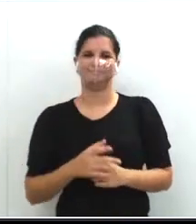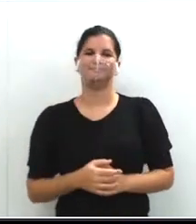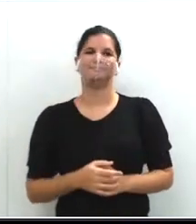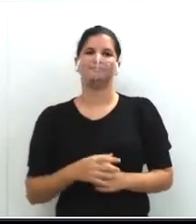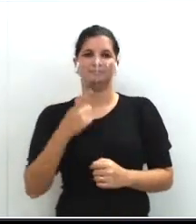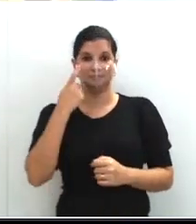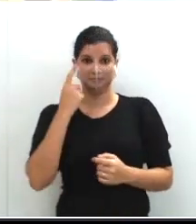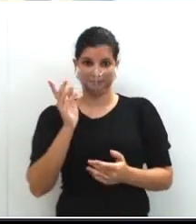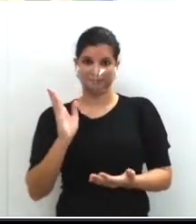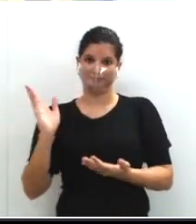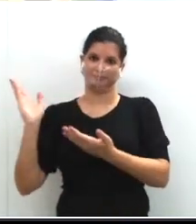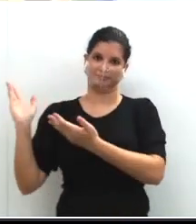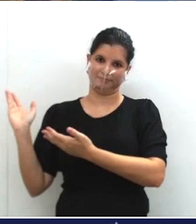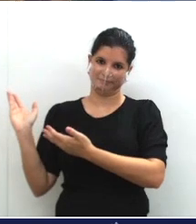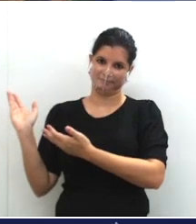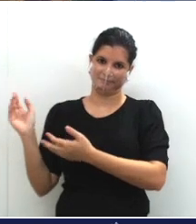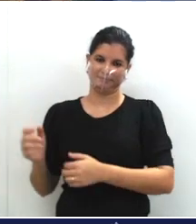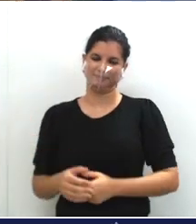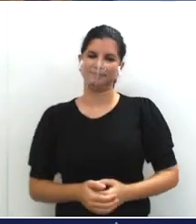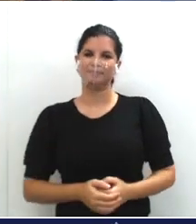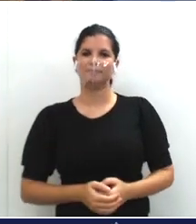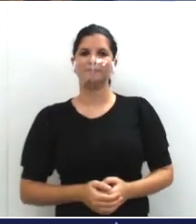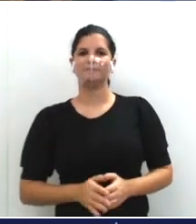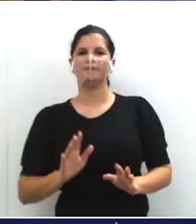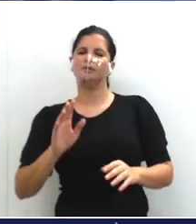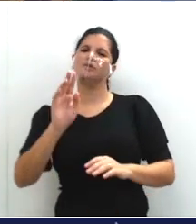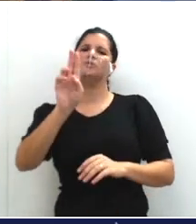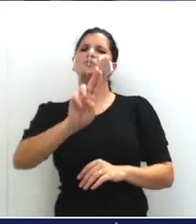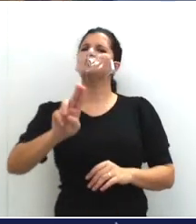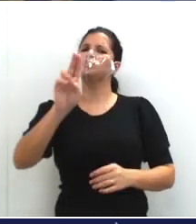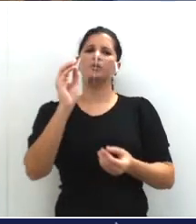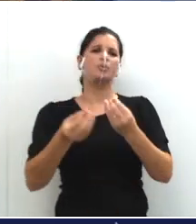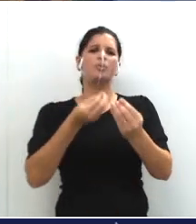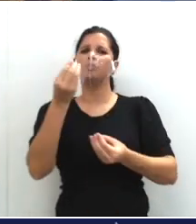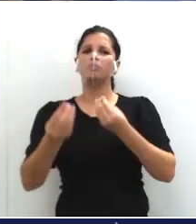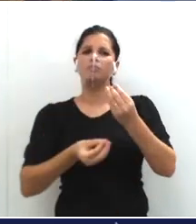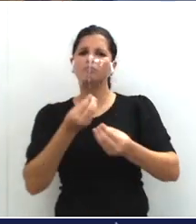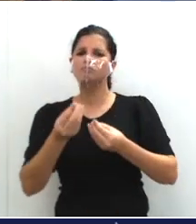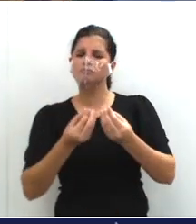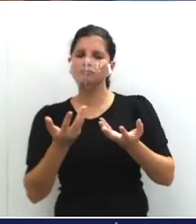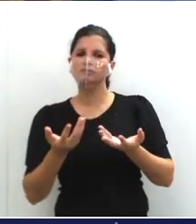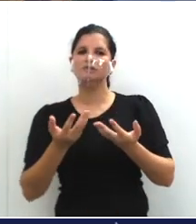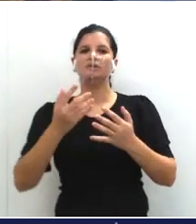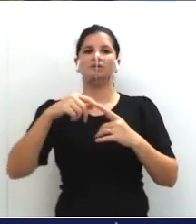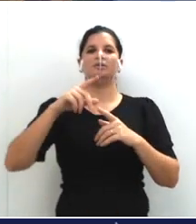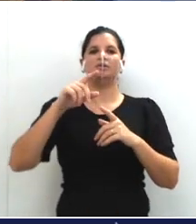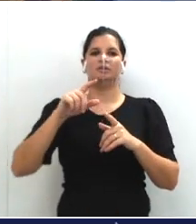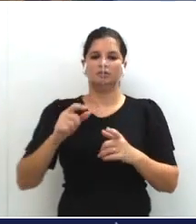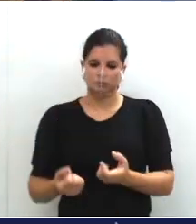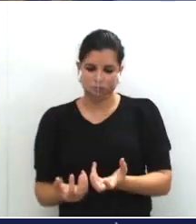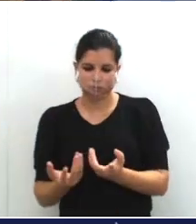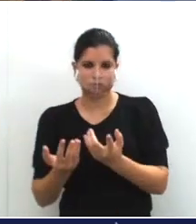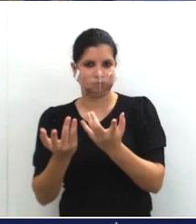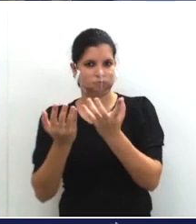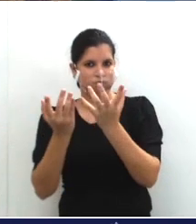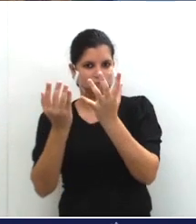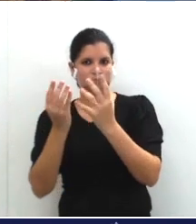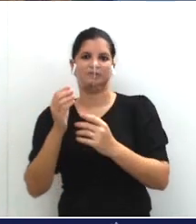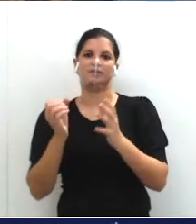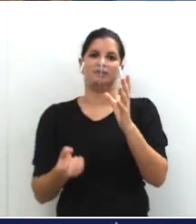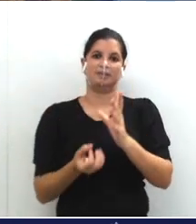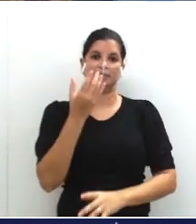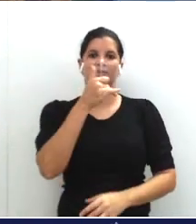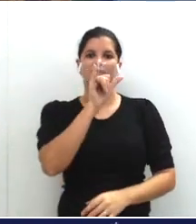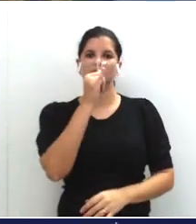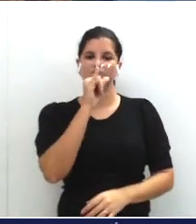termoelétrica. Observe aí na telinha. Como são utilizados combustíveis fósseis para queimar e